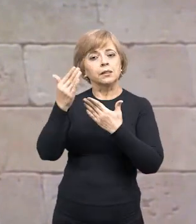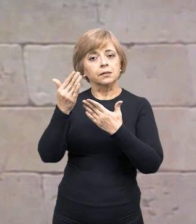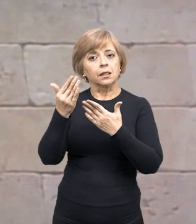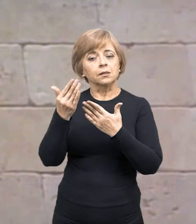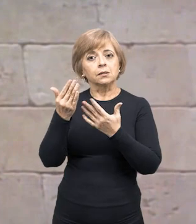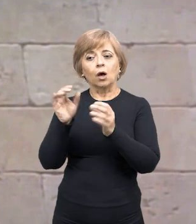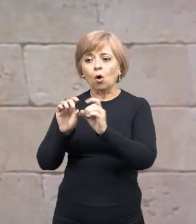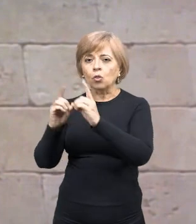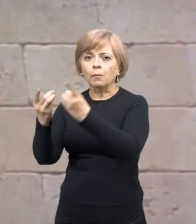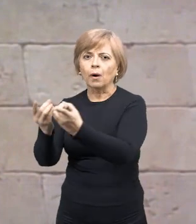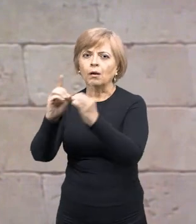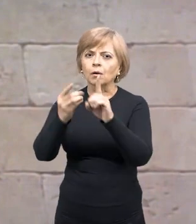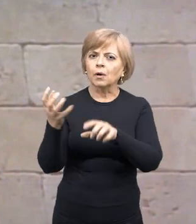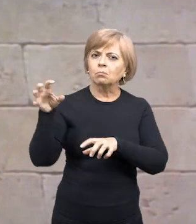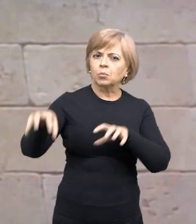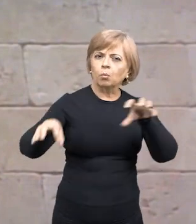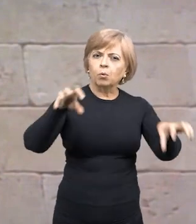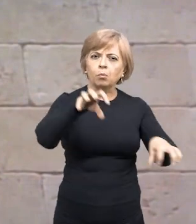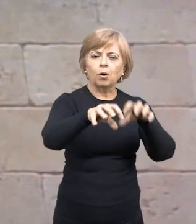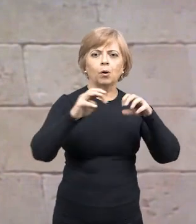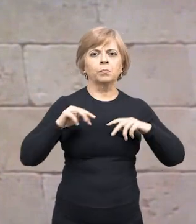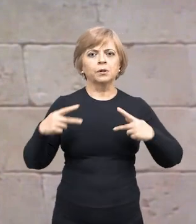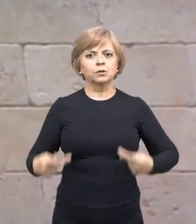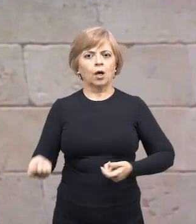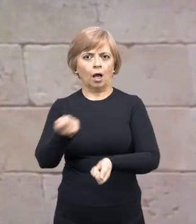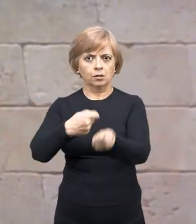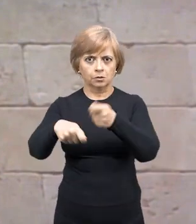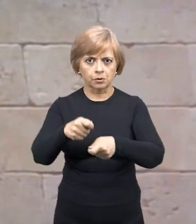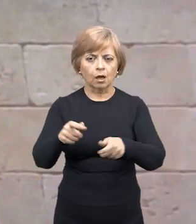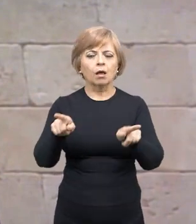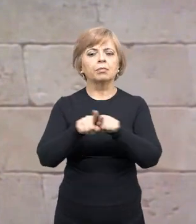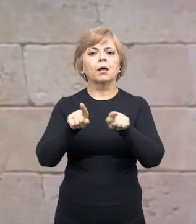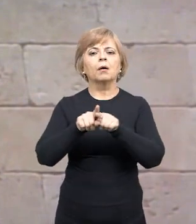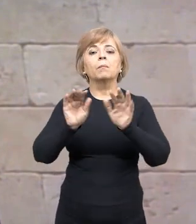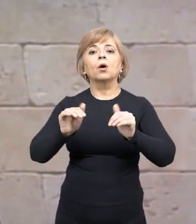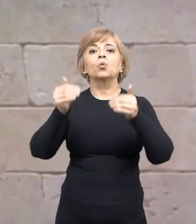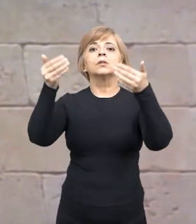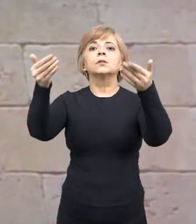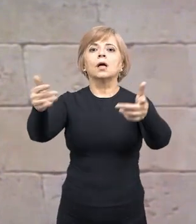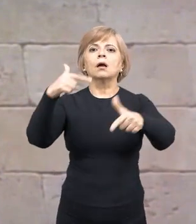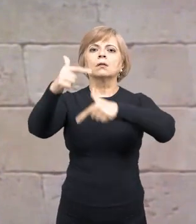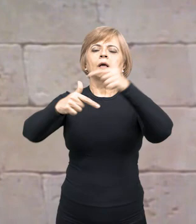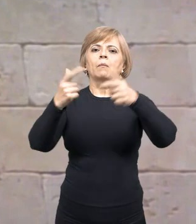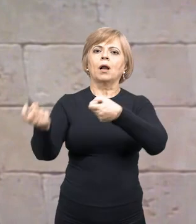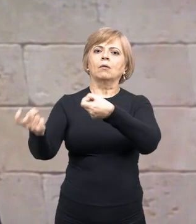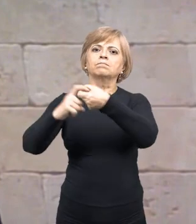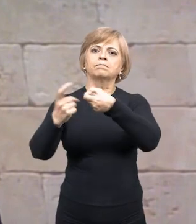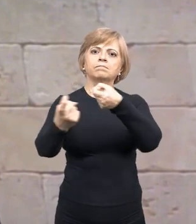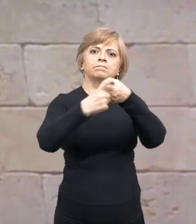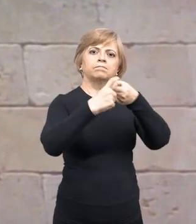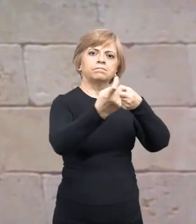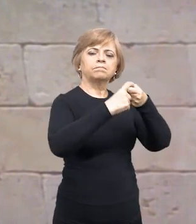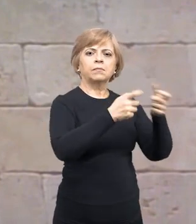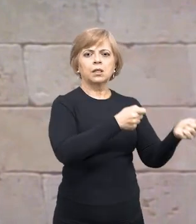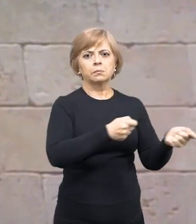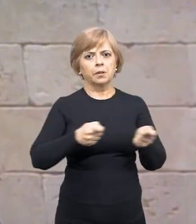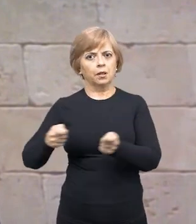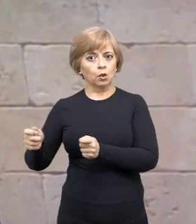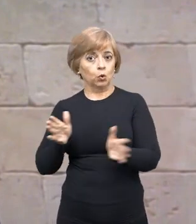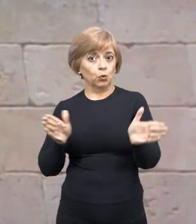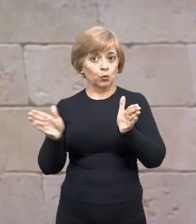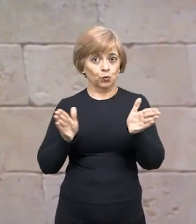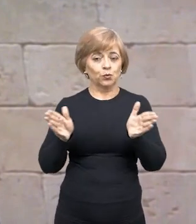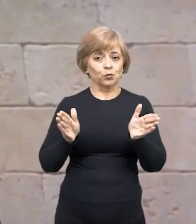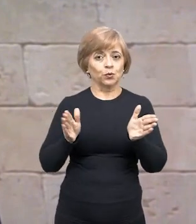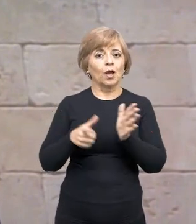órgãos internos administrativos do Ministério Público e os órgãos técnicos do Ministério Público que atuaram em parceria conosco durante todo esse tempo. Como eu